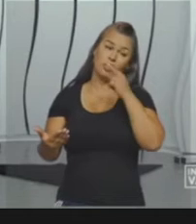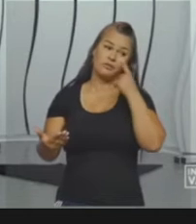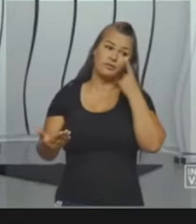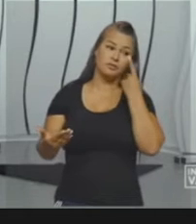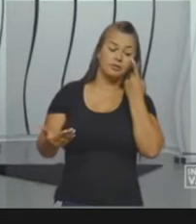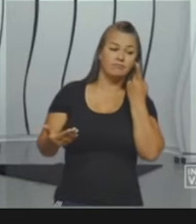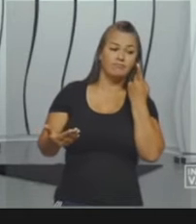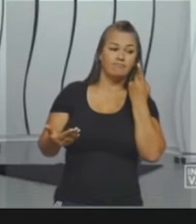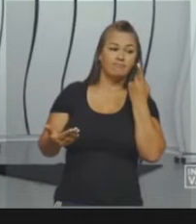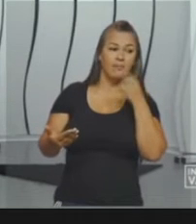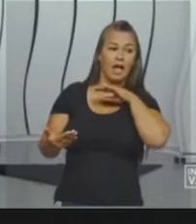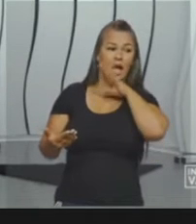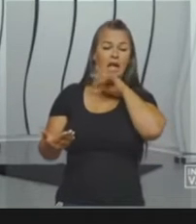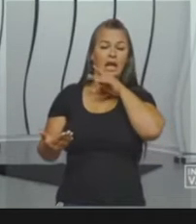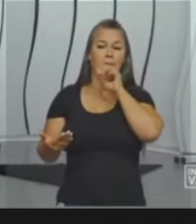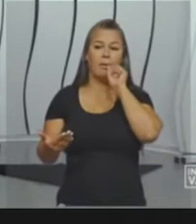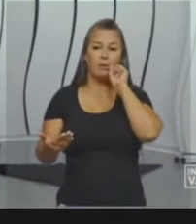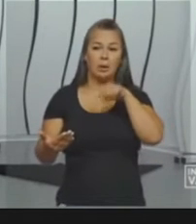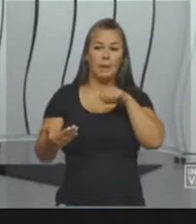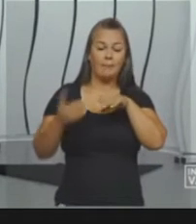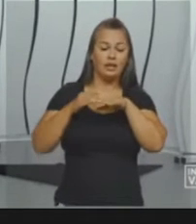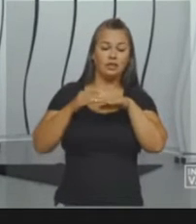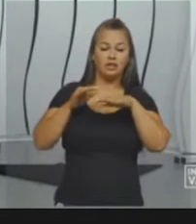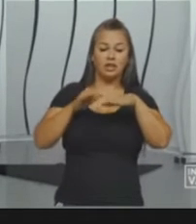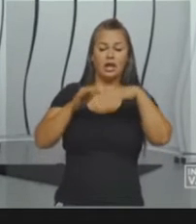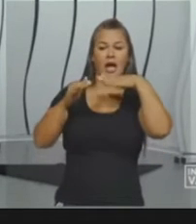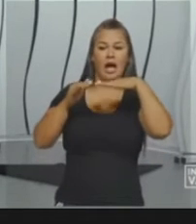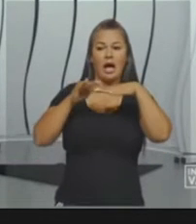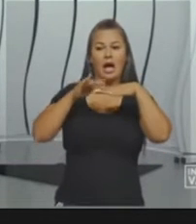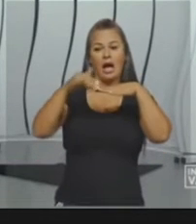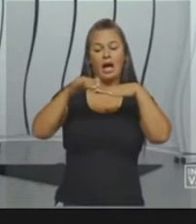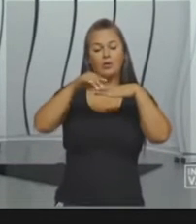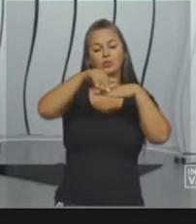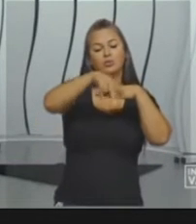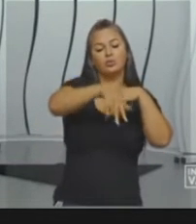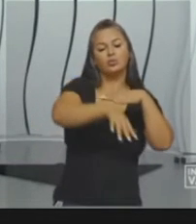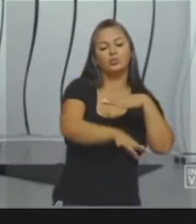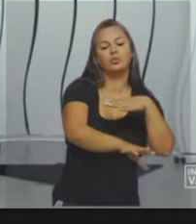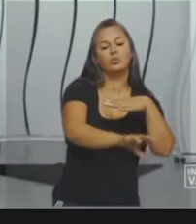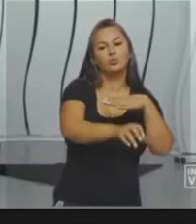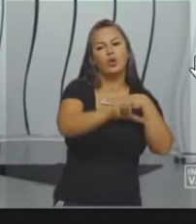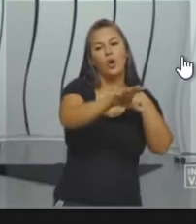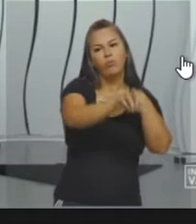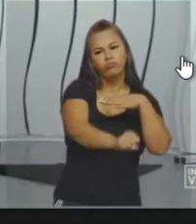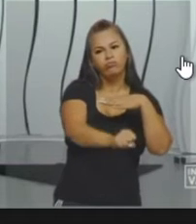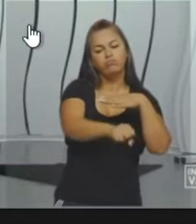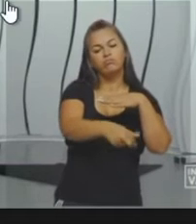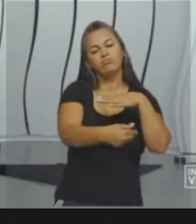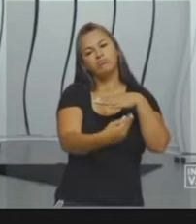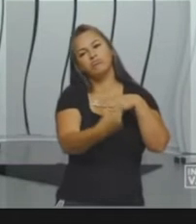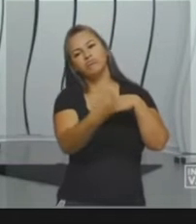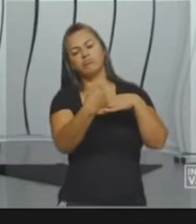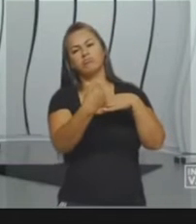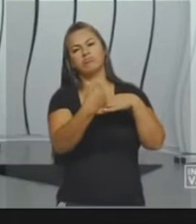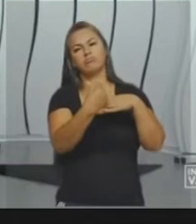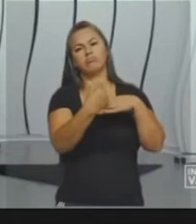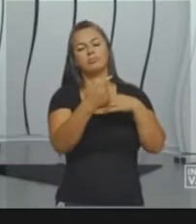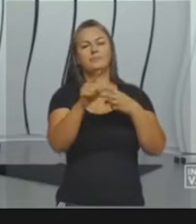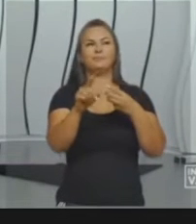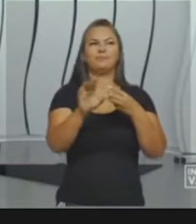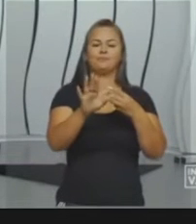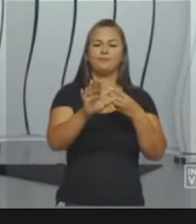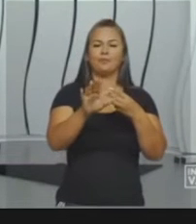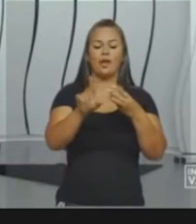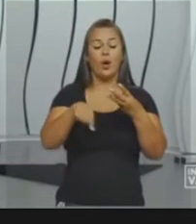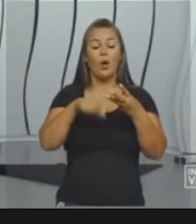de novo. Não existiria essa cadeia alimentar. Matéria-prima diversa. Nossa, a gente usa madeira, a gente usa folhas de planta para